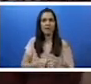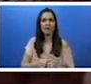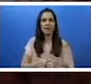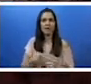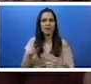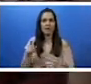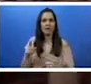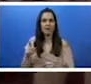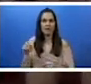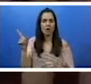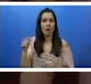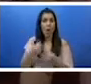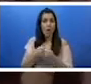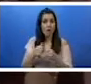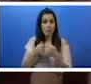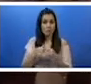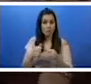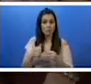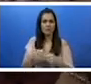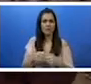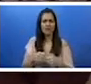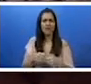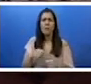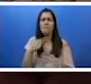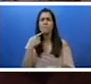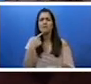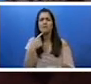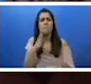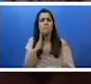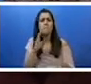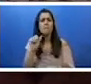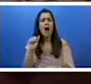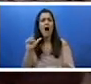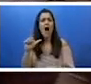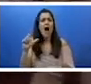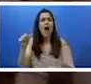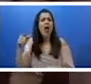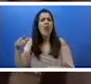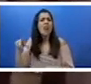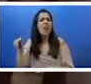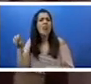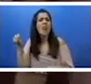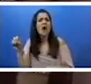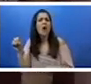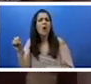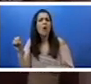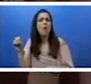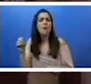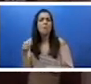essa daqui? Mas aqui, ó. Ão e ão. Aqui, olha lá. É